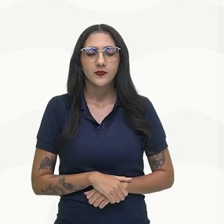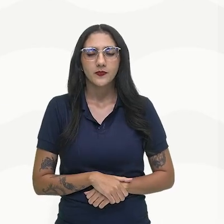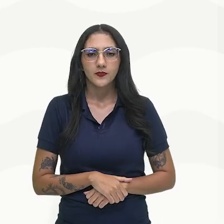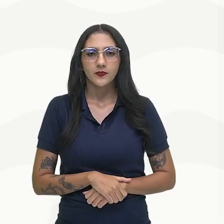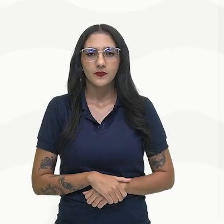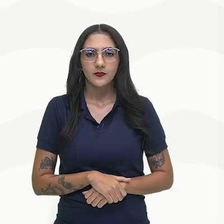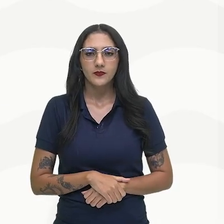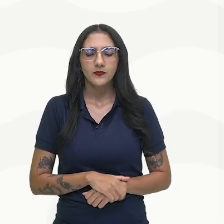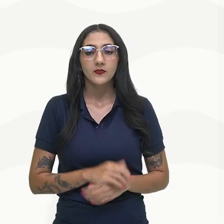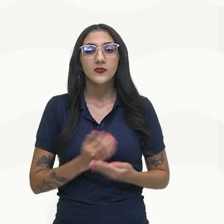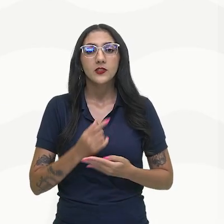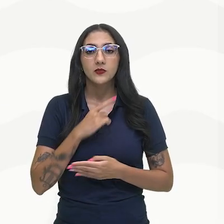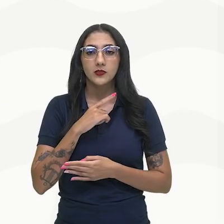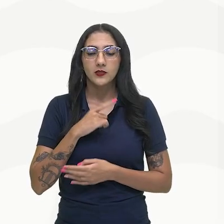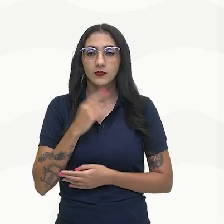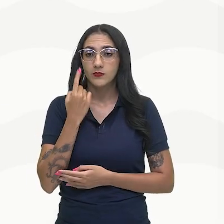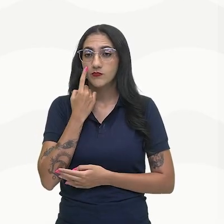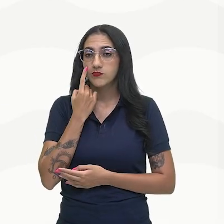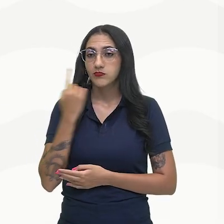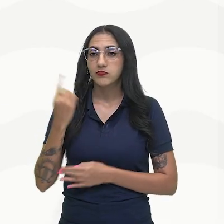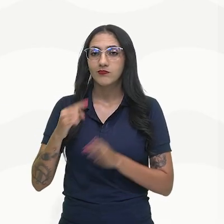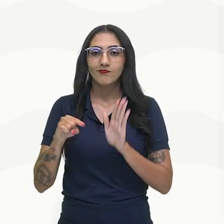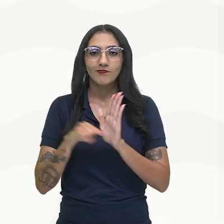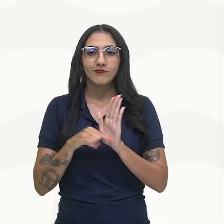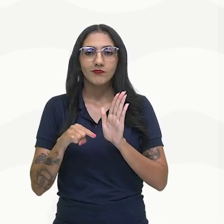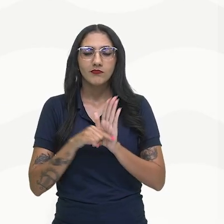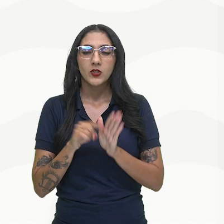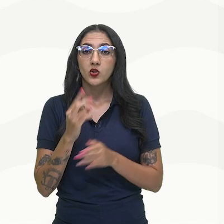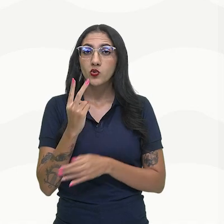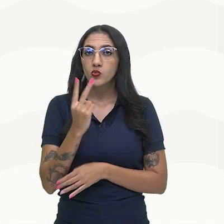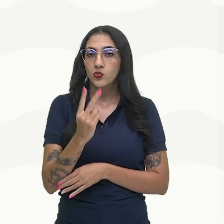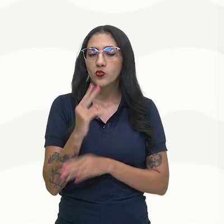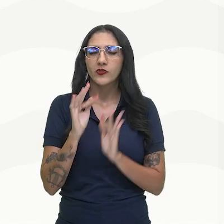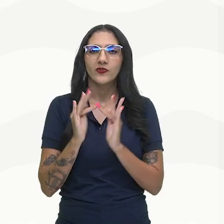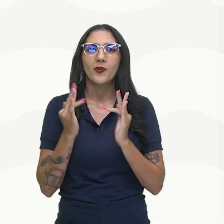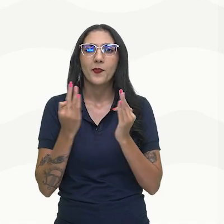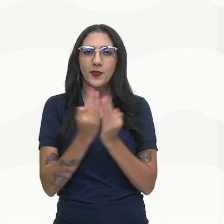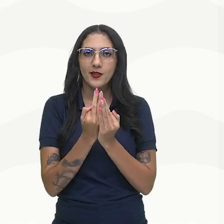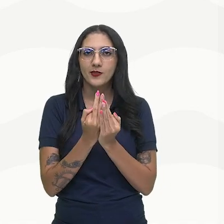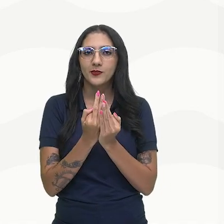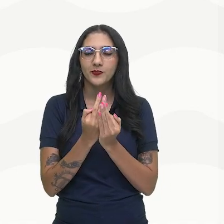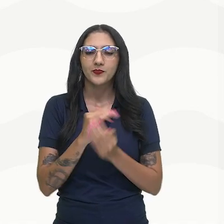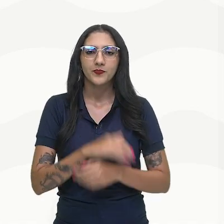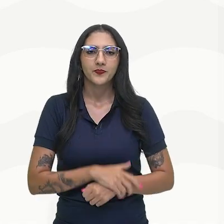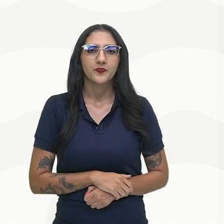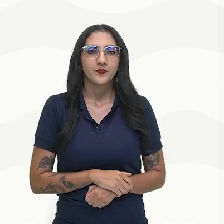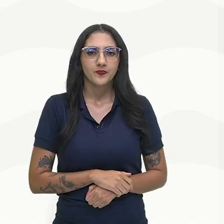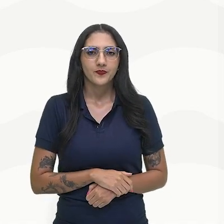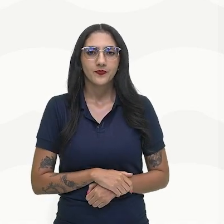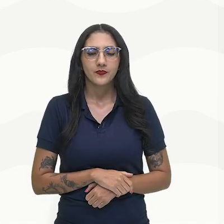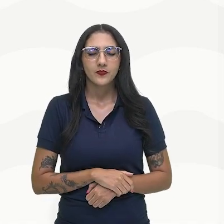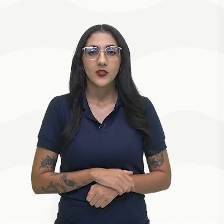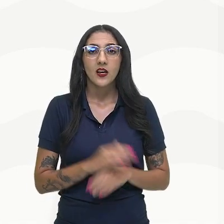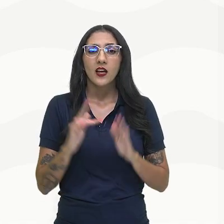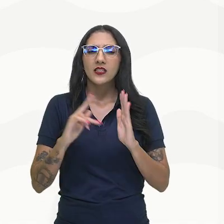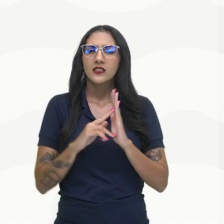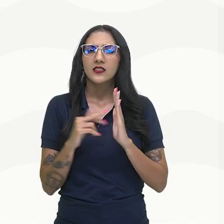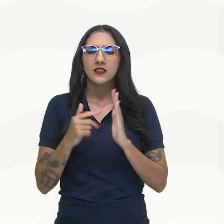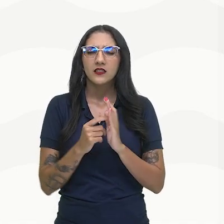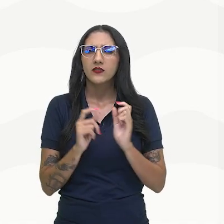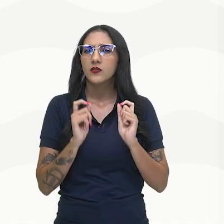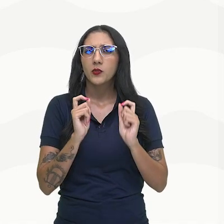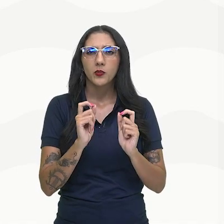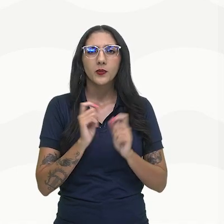temos aqui o resultado de menos 2 famílias por ano. E o que isso vem significar na